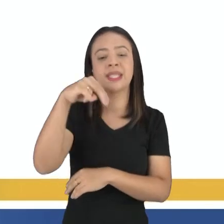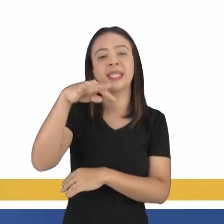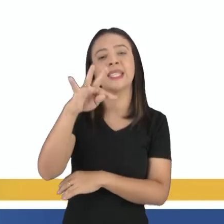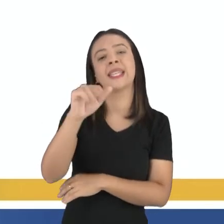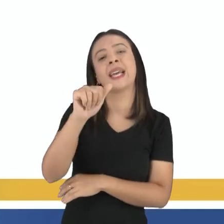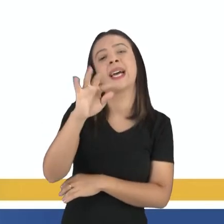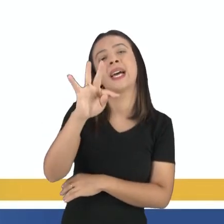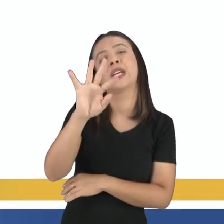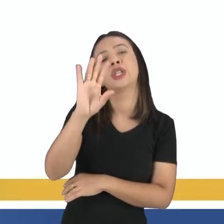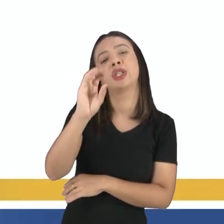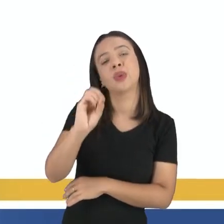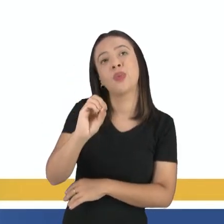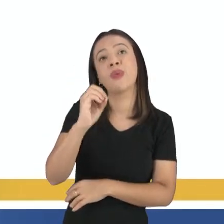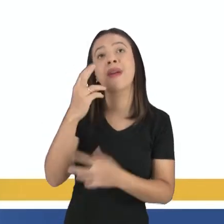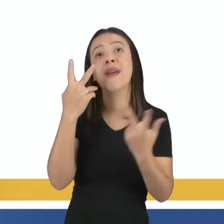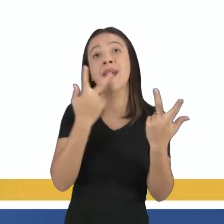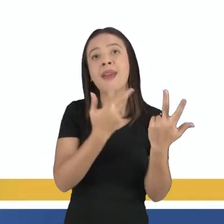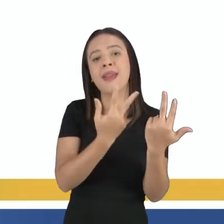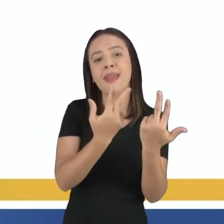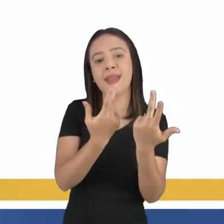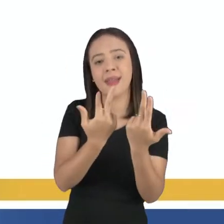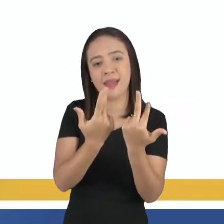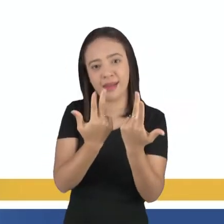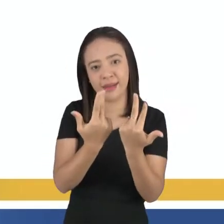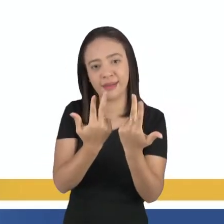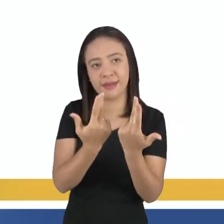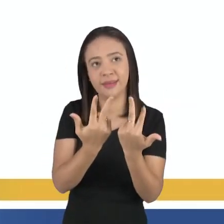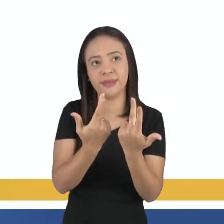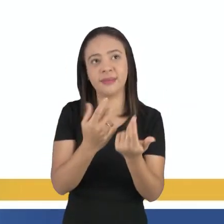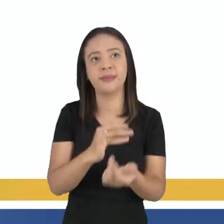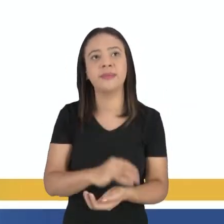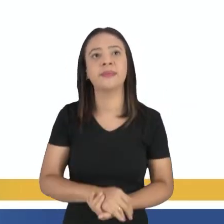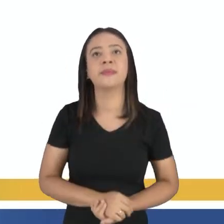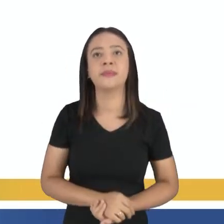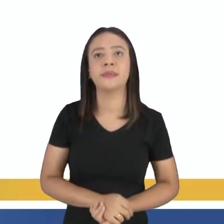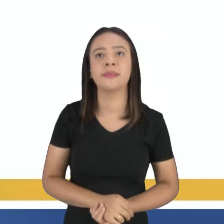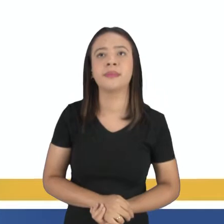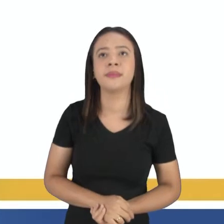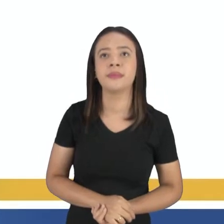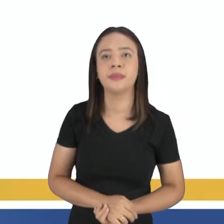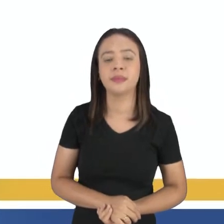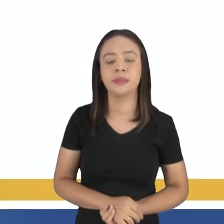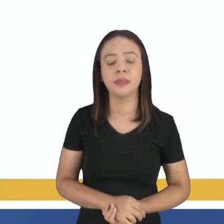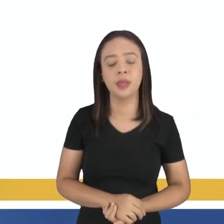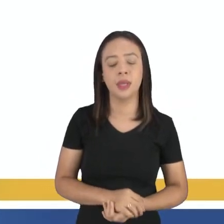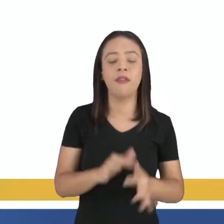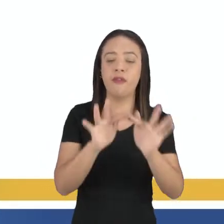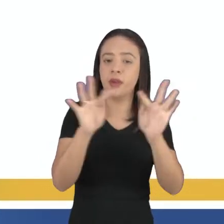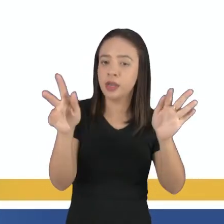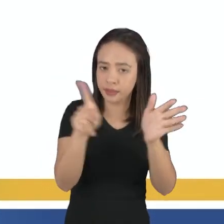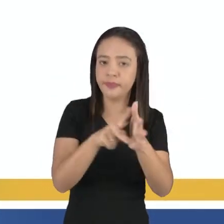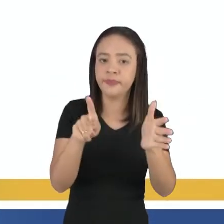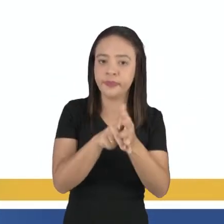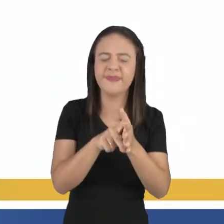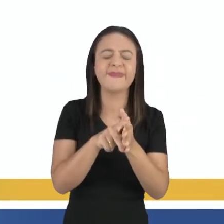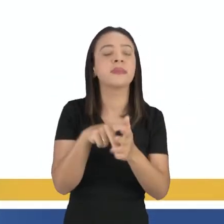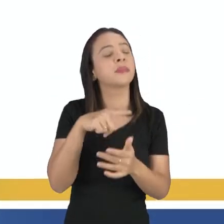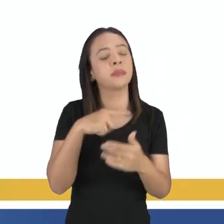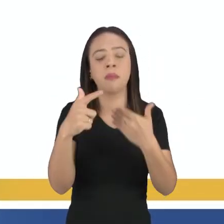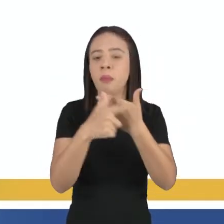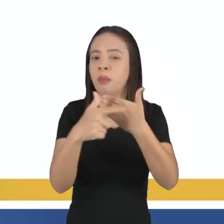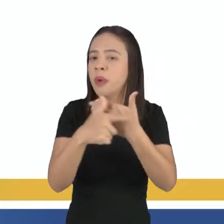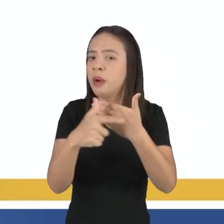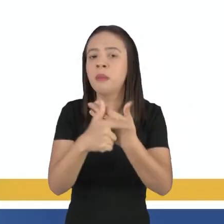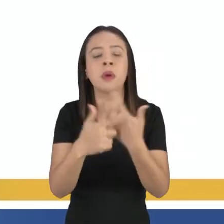nas orações de que fazem parte, certo? Nas orações ali de que ele faz parte ali. Ele tem a mesma